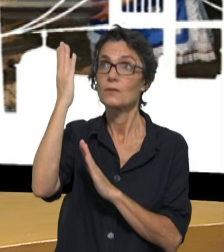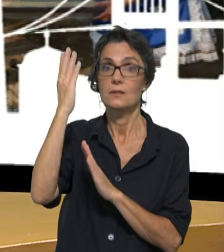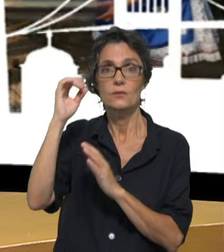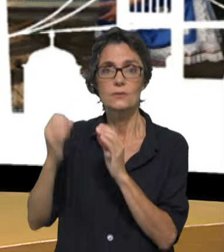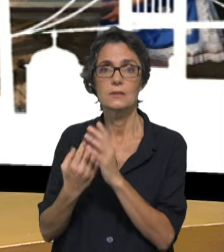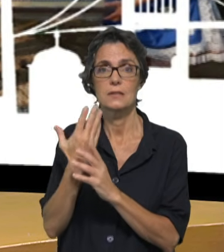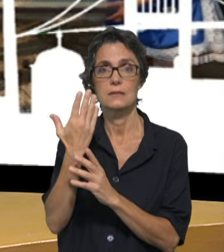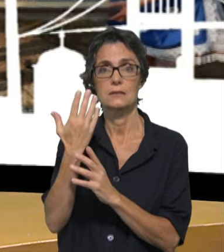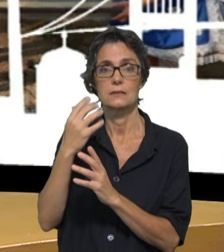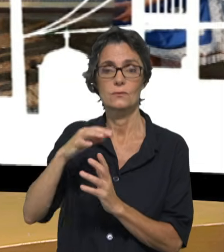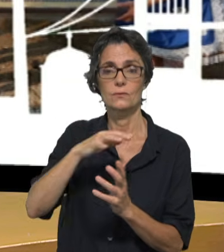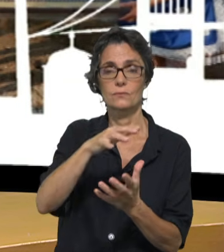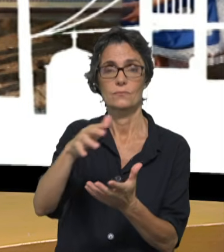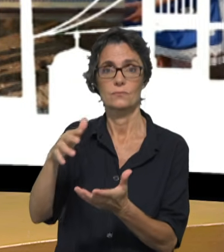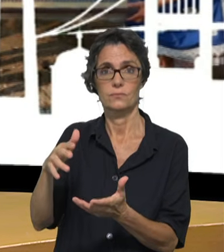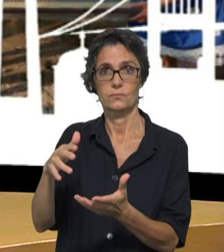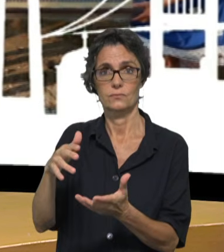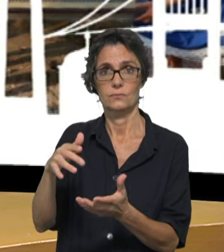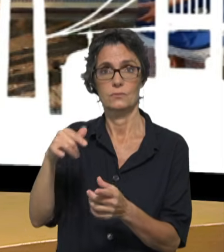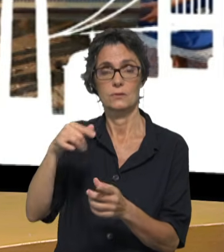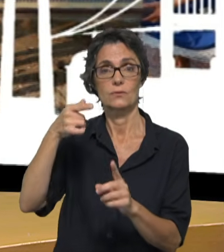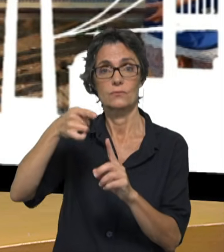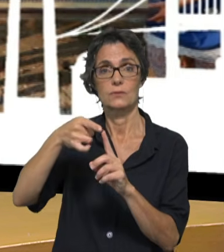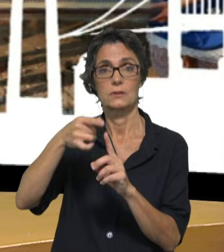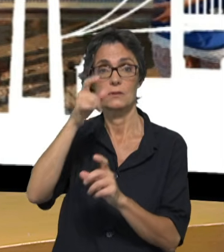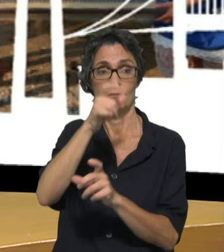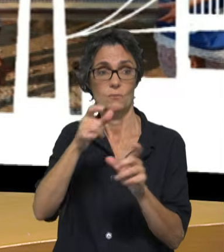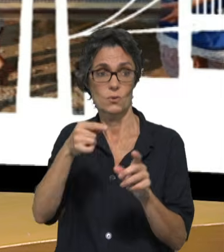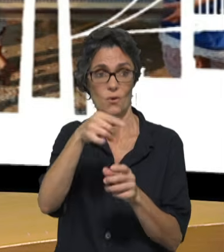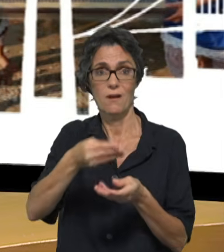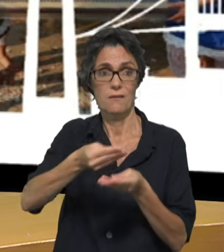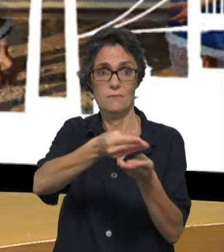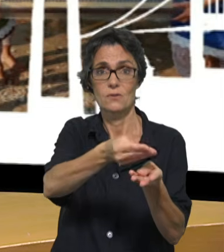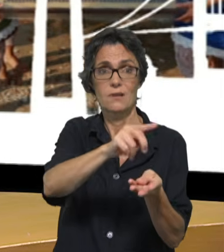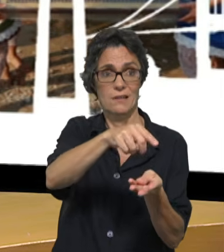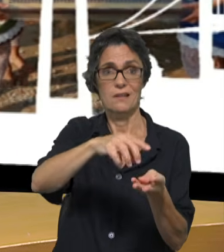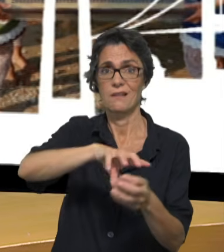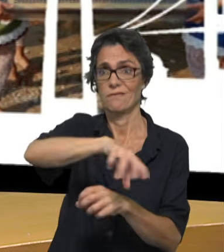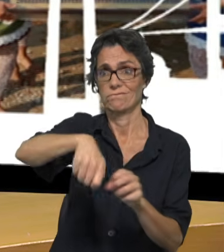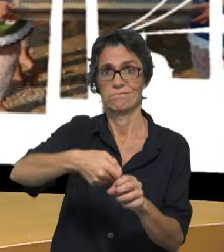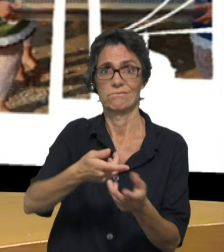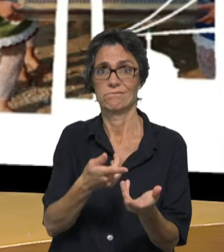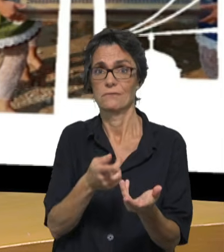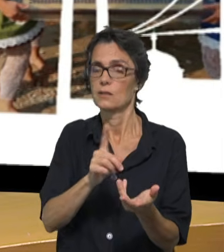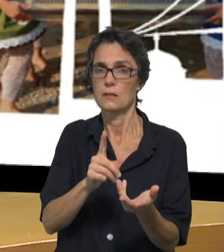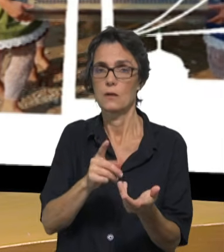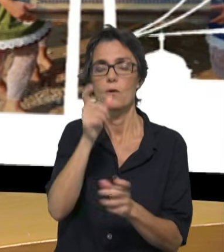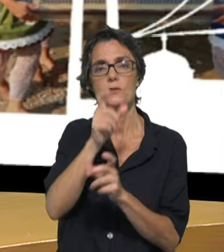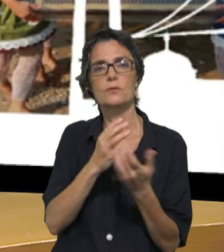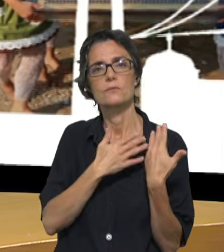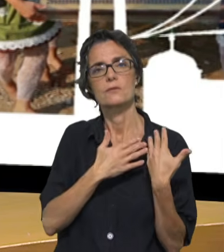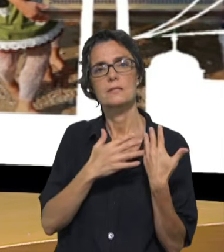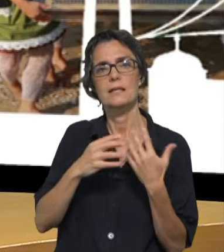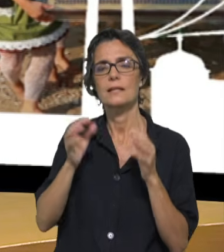não foi pura e simplesmente para ser dado ao homem e o homem esgotar. Também é uma questão do homem perpetuar aquilo que é a obra de